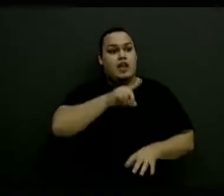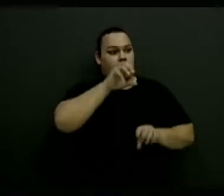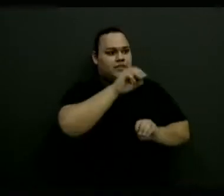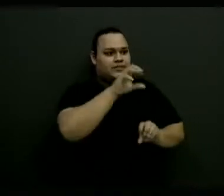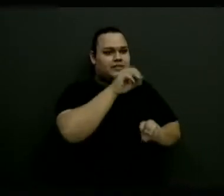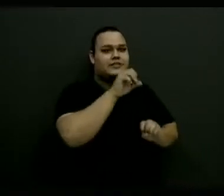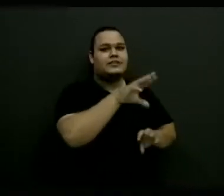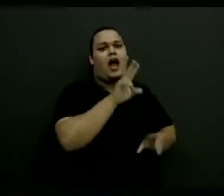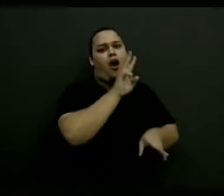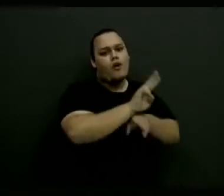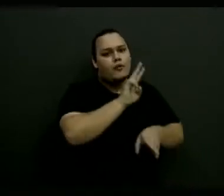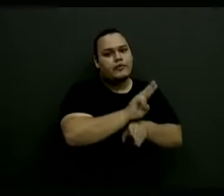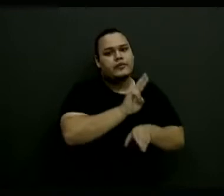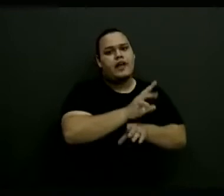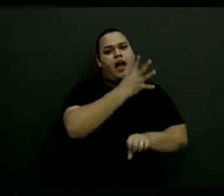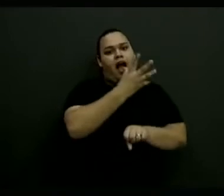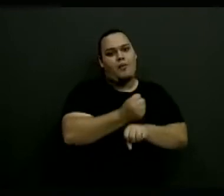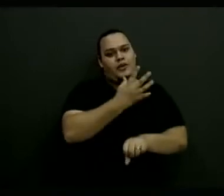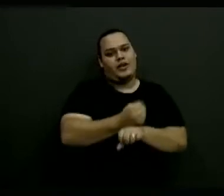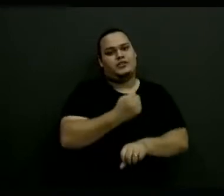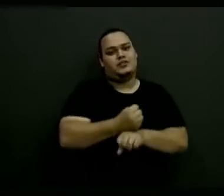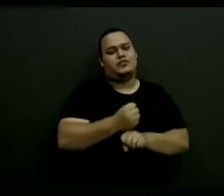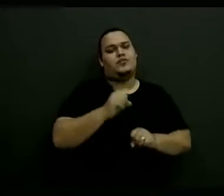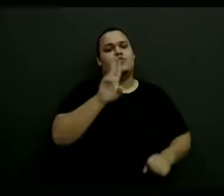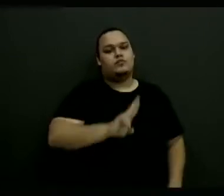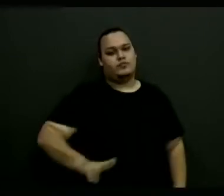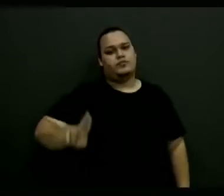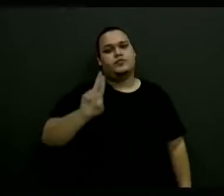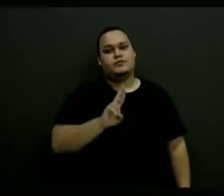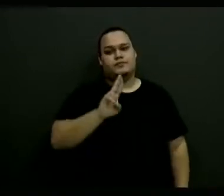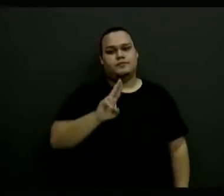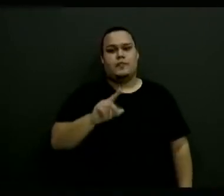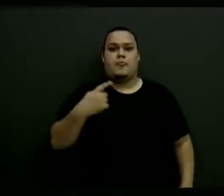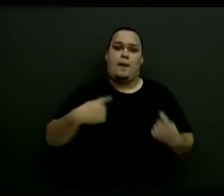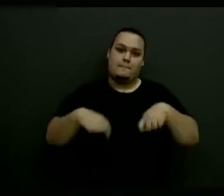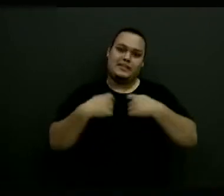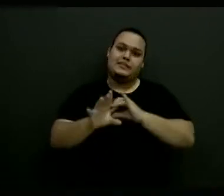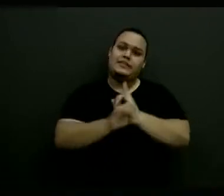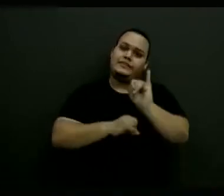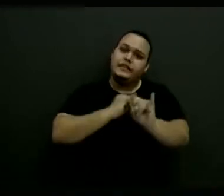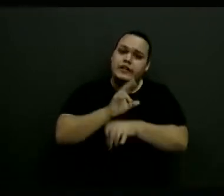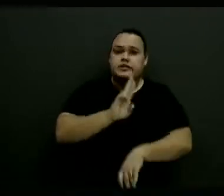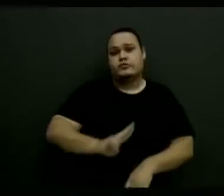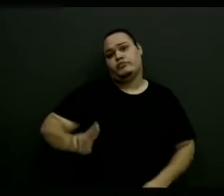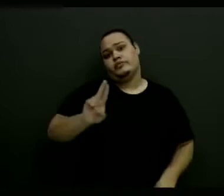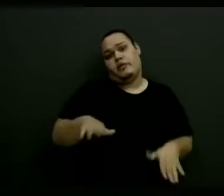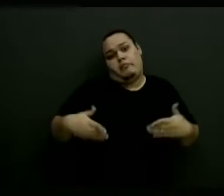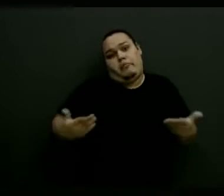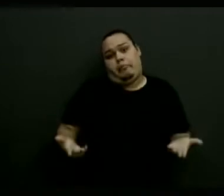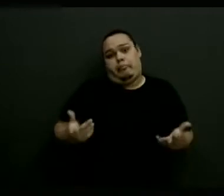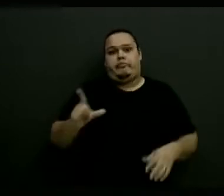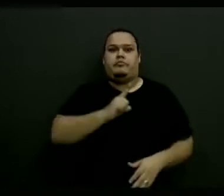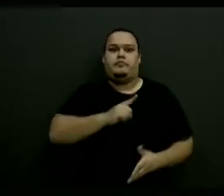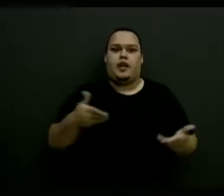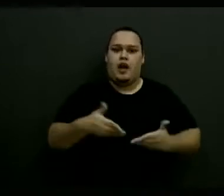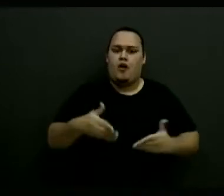Devemos nos sentar e utilizar as ferramentas que nos colocaram à disposição. O YouTube, que é uma ferramenta